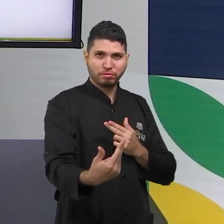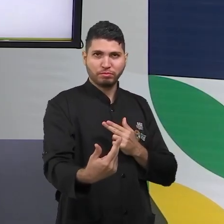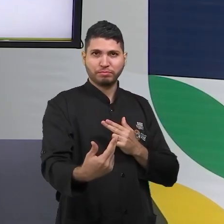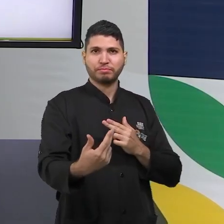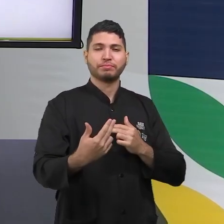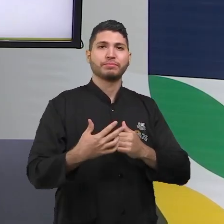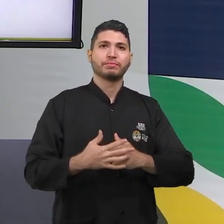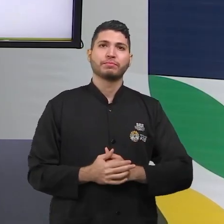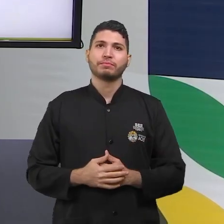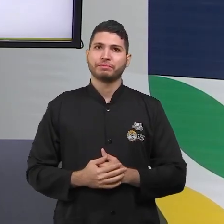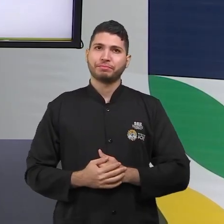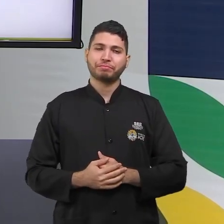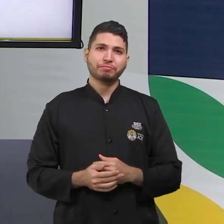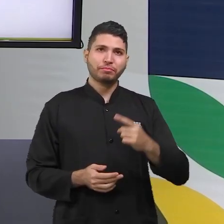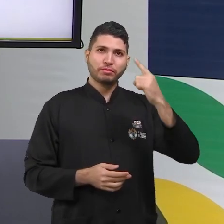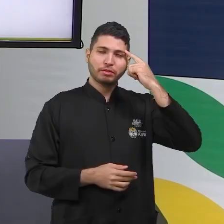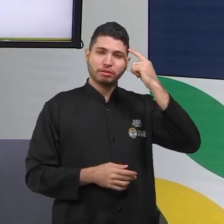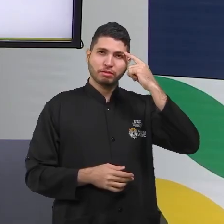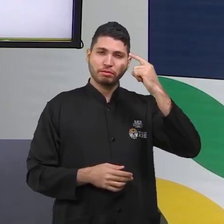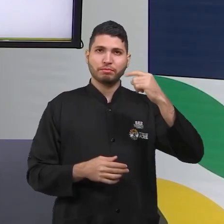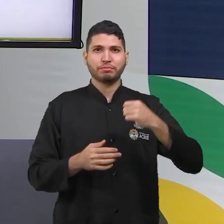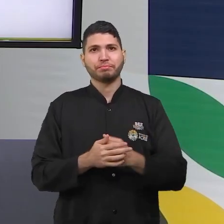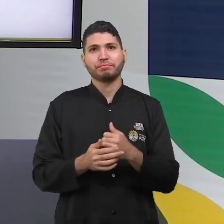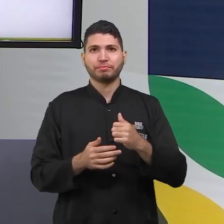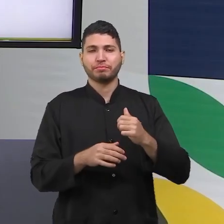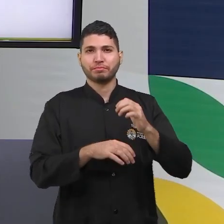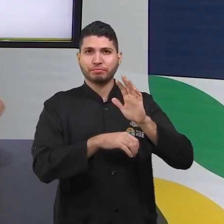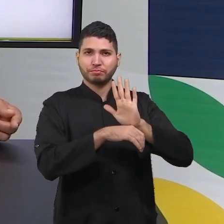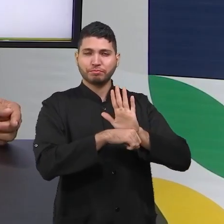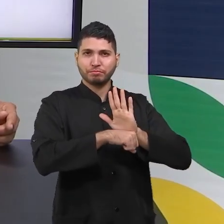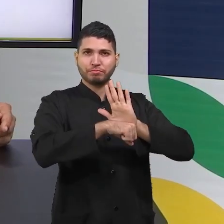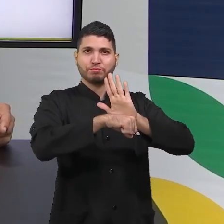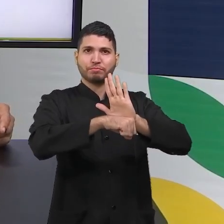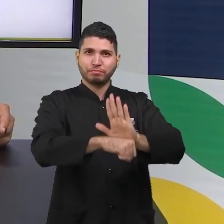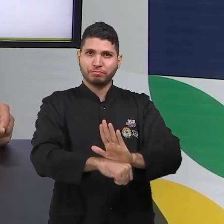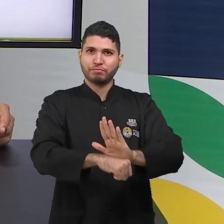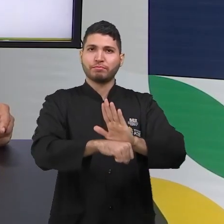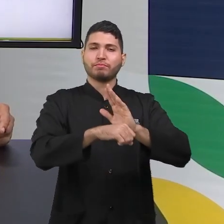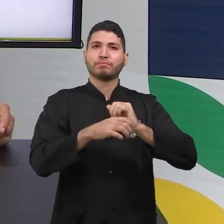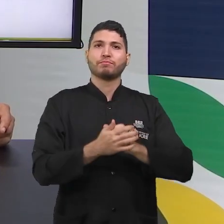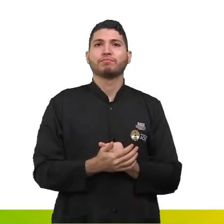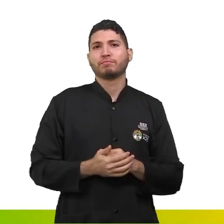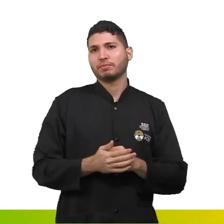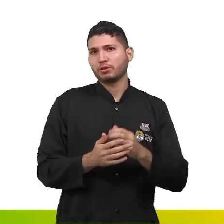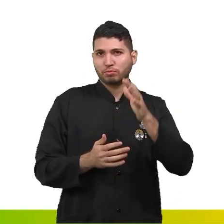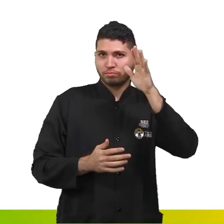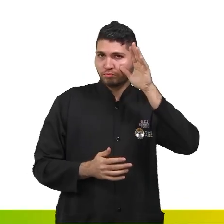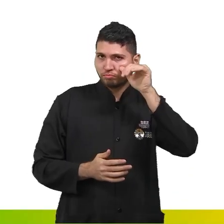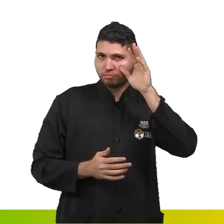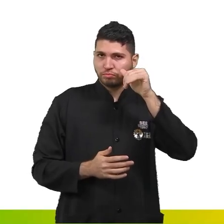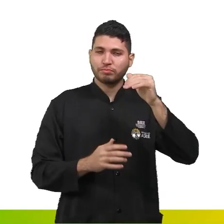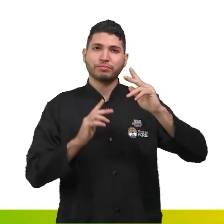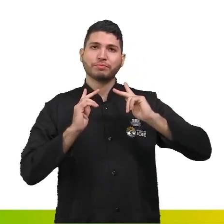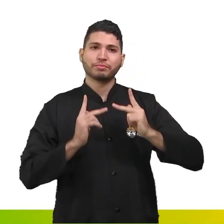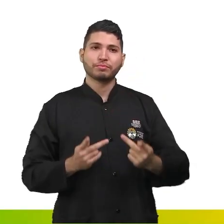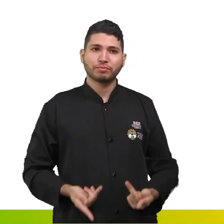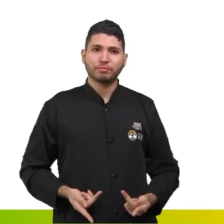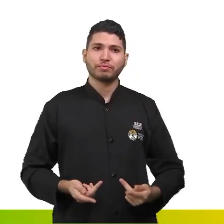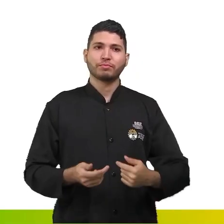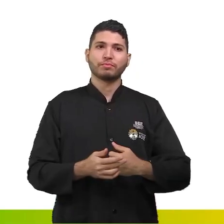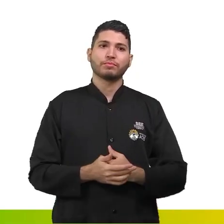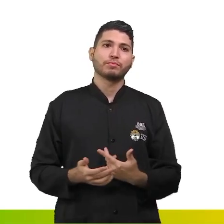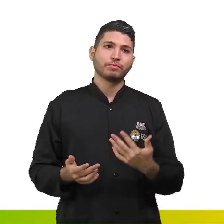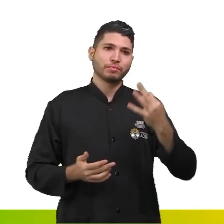qualquer modo, são pensamentos que contribuem para a grandiosidade do ser humano. E aí nós temos também